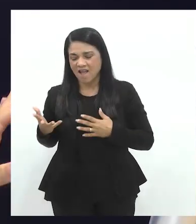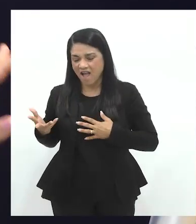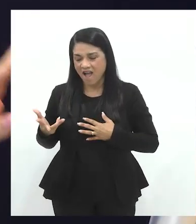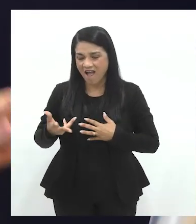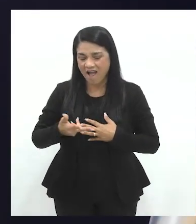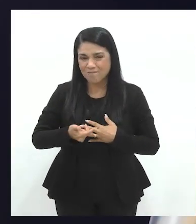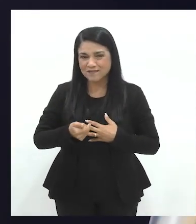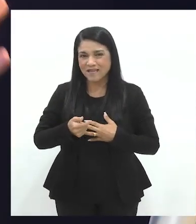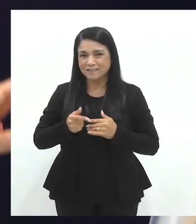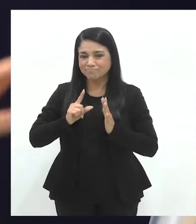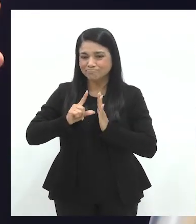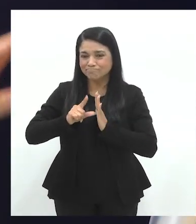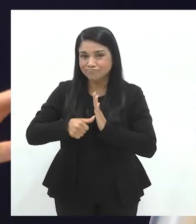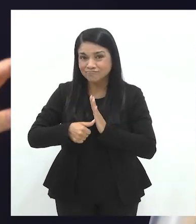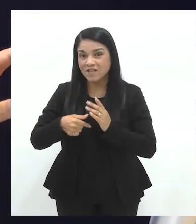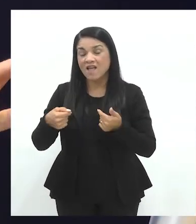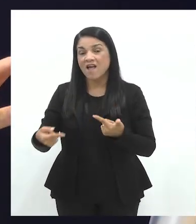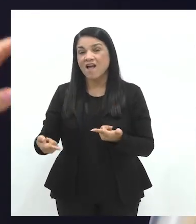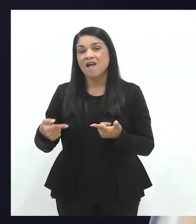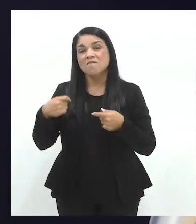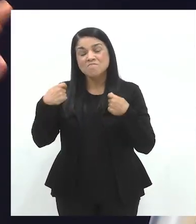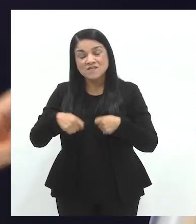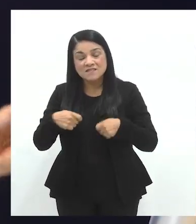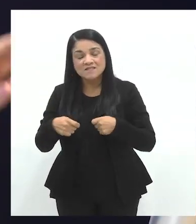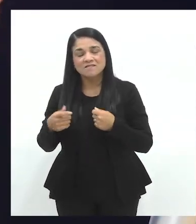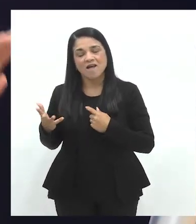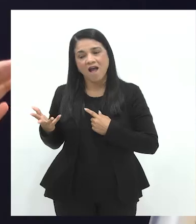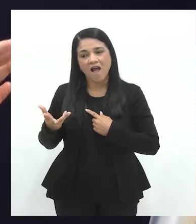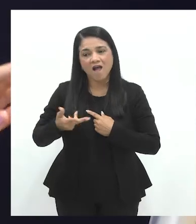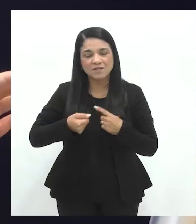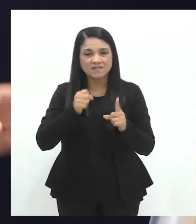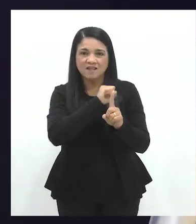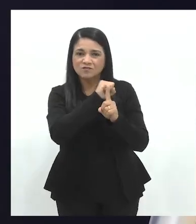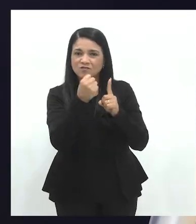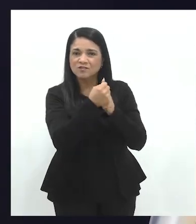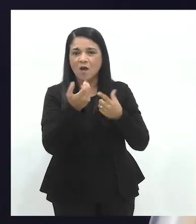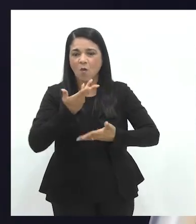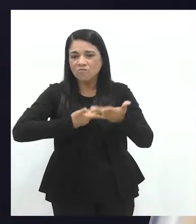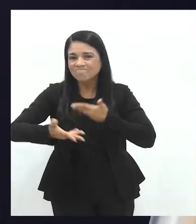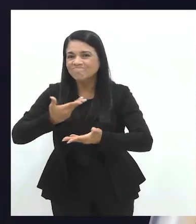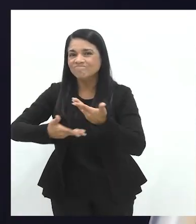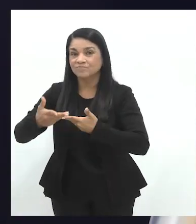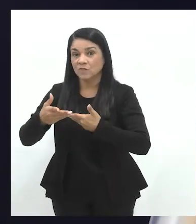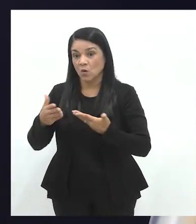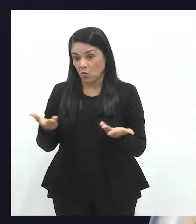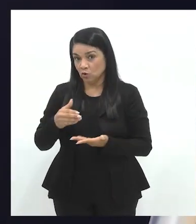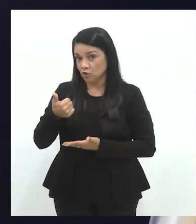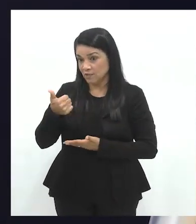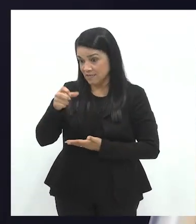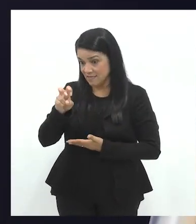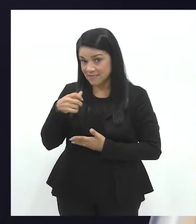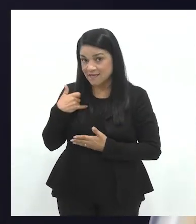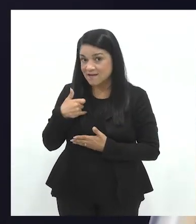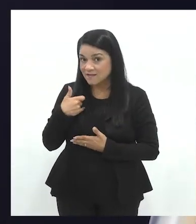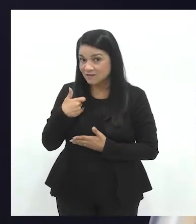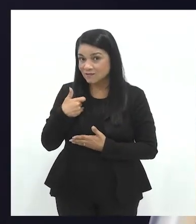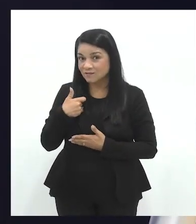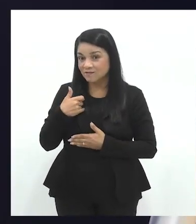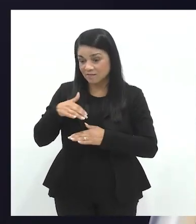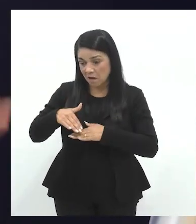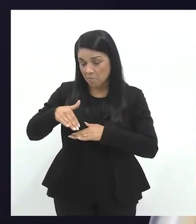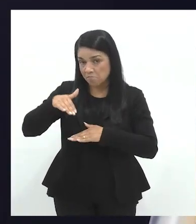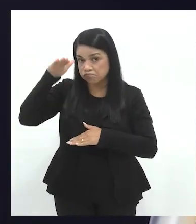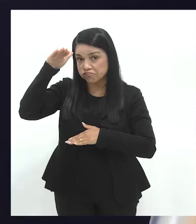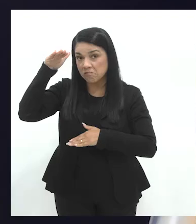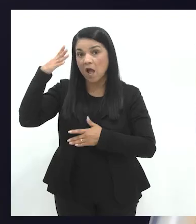vai ficando em defasagem. Ela precisa daquilo. Ela precisa de habilidades sociais. Ela está com 15, mas ela vai já